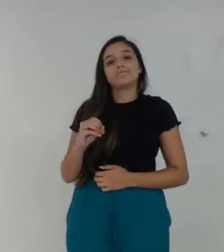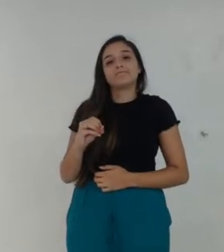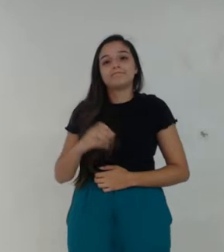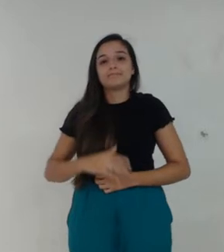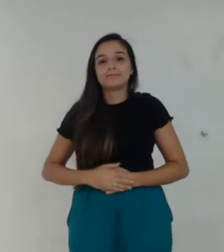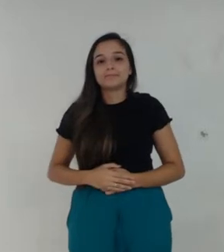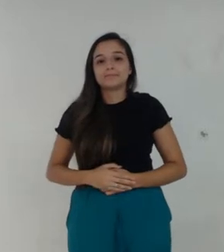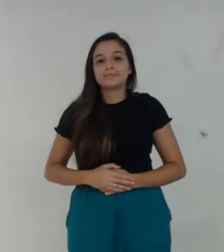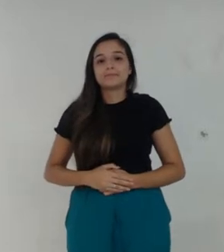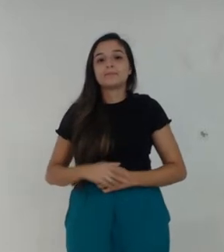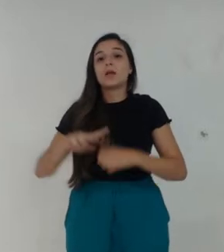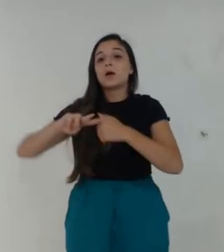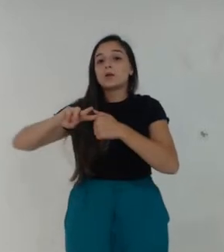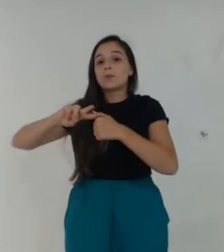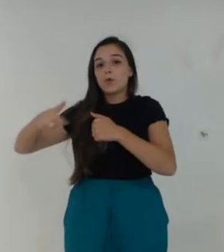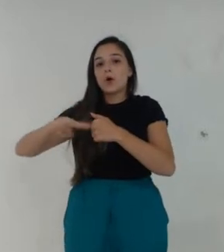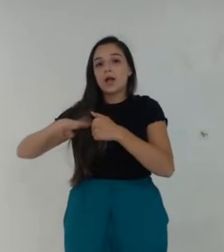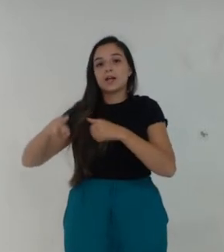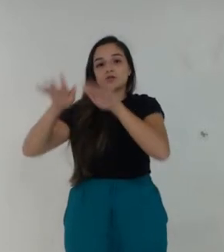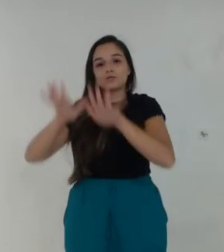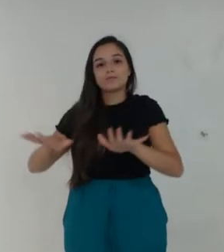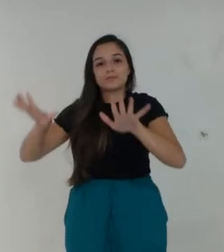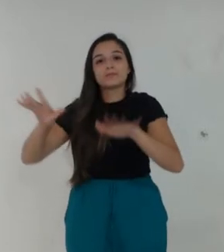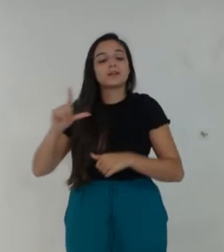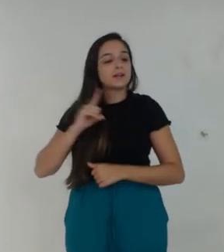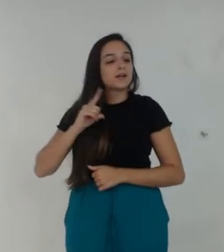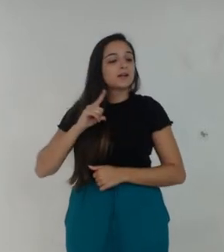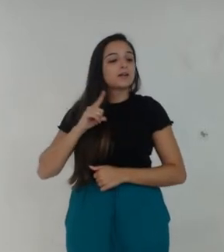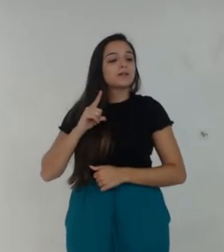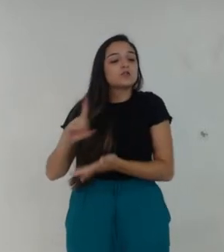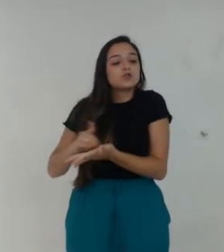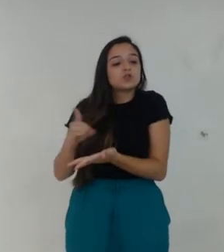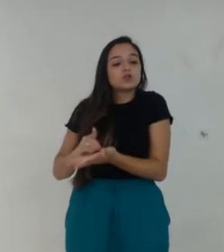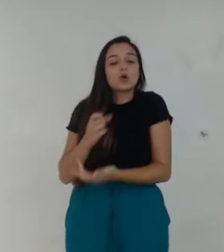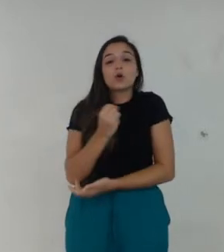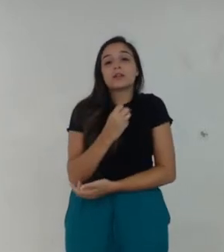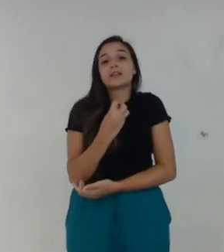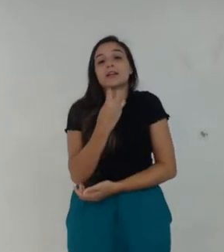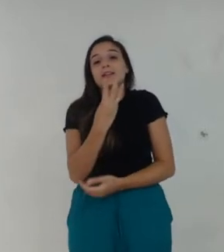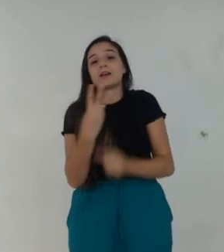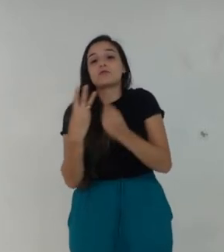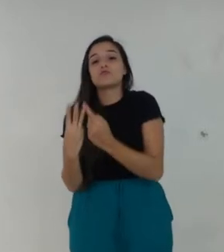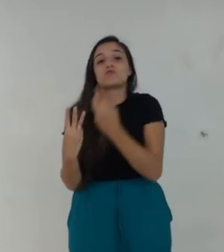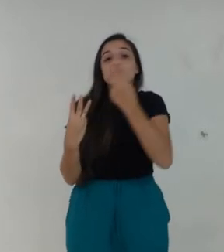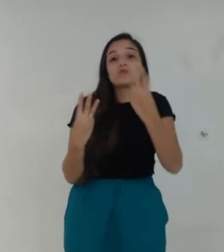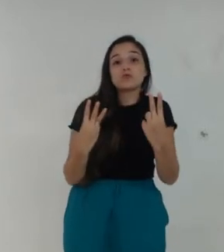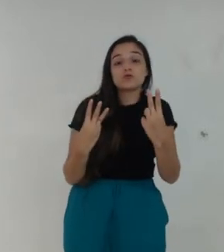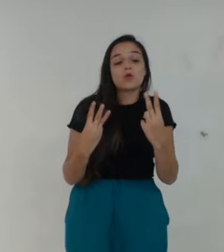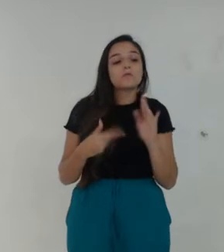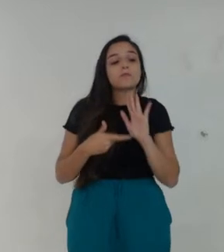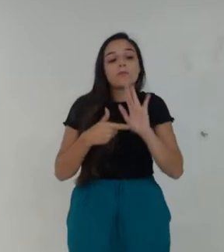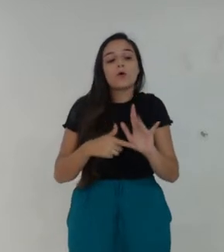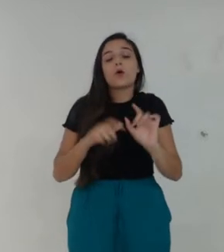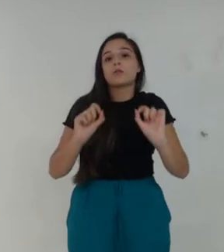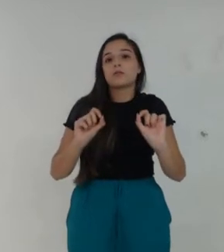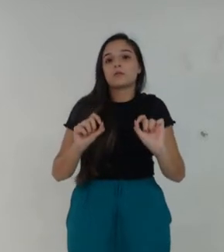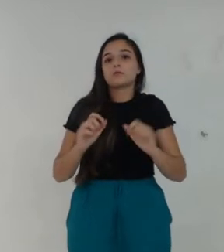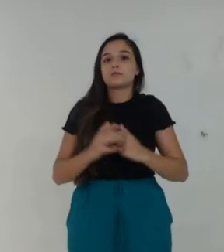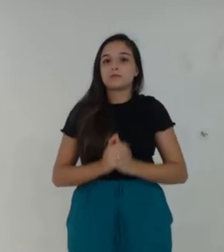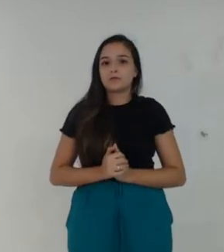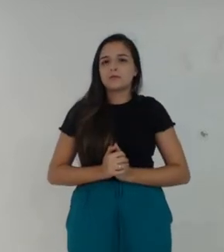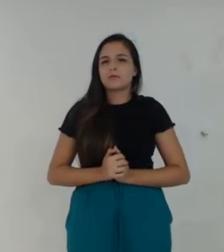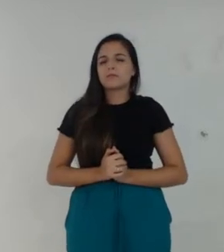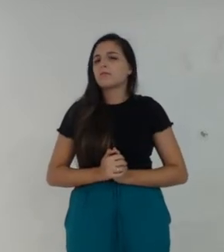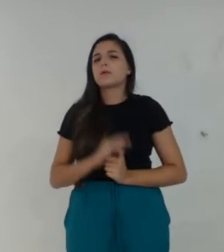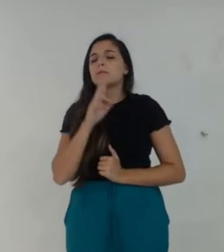12, né, 14,5% são sobre etíos. O que que isso demonstra para a gente? Demonstra